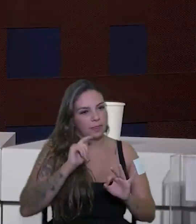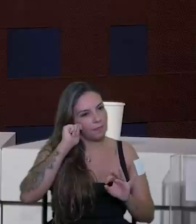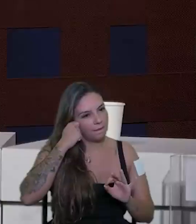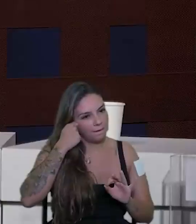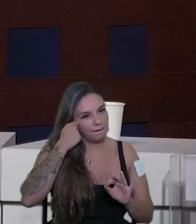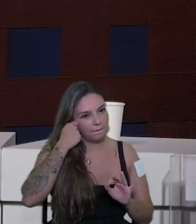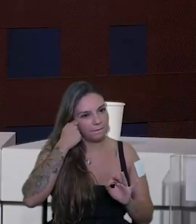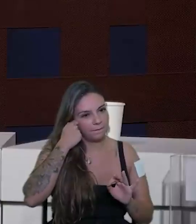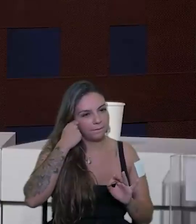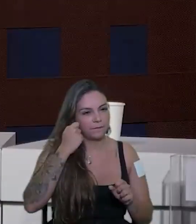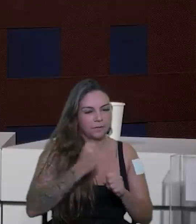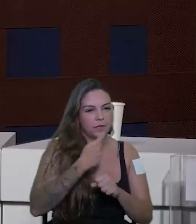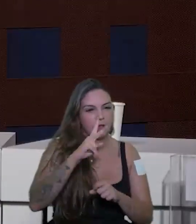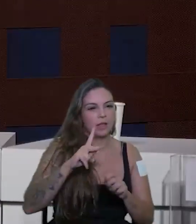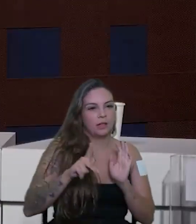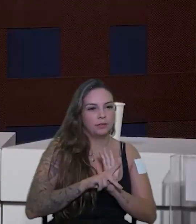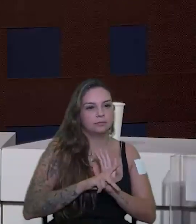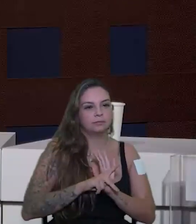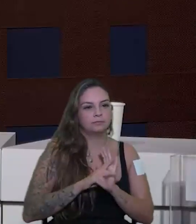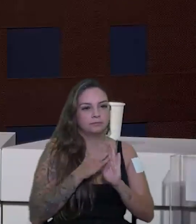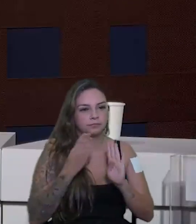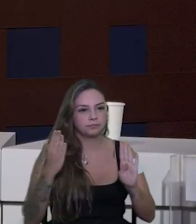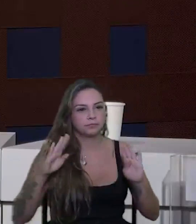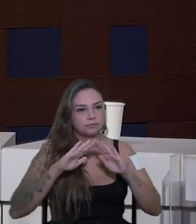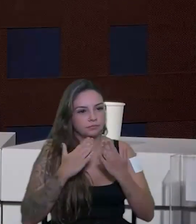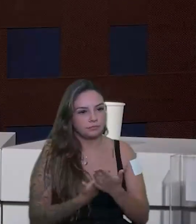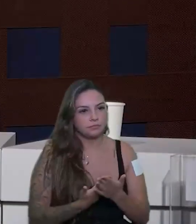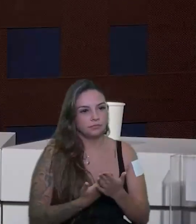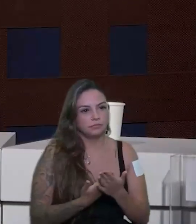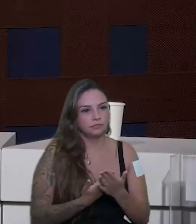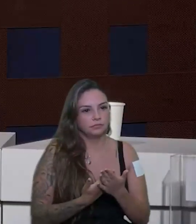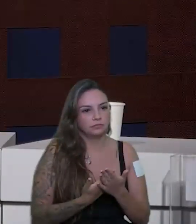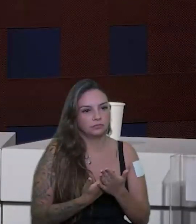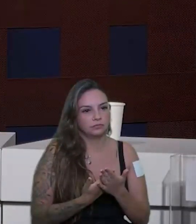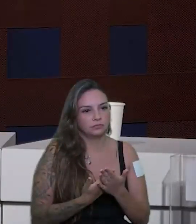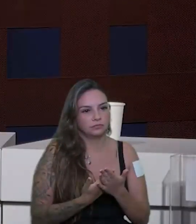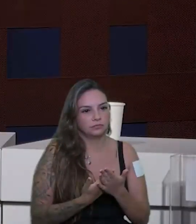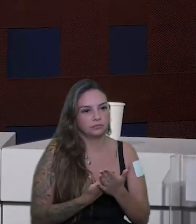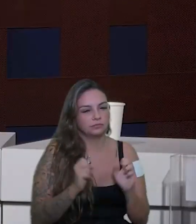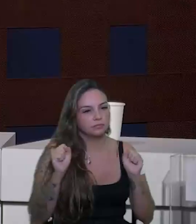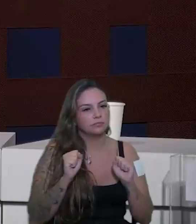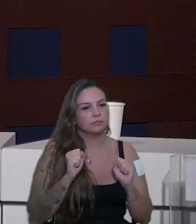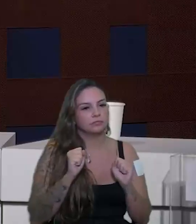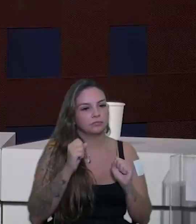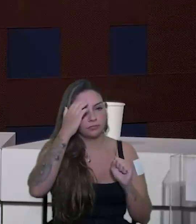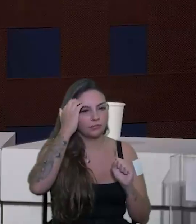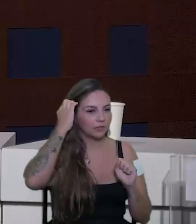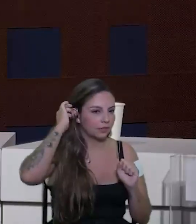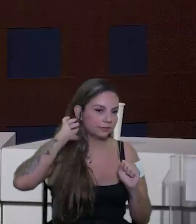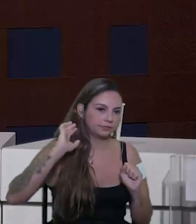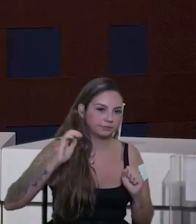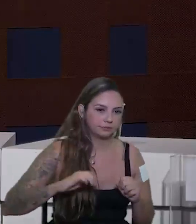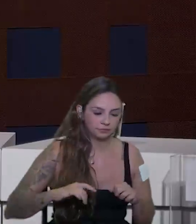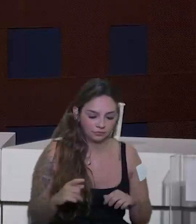negras no pós-abolição, para construir suas próprias bibliotecas comunitárias, suas escolas de primeiras letras. Eu adoro um editorial que eu encontrei na